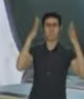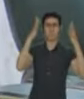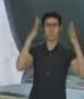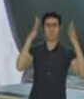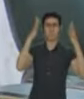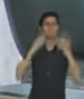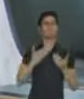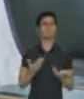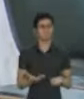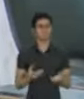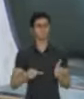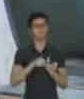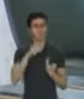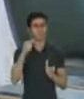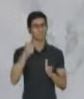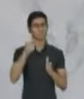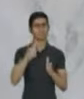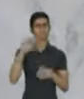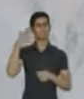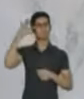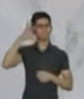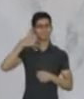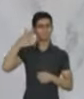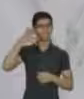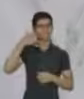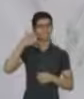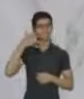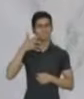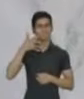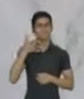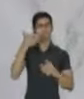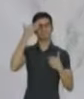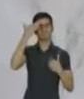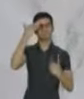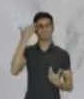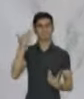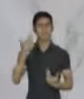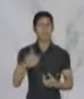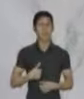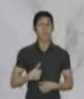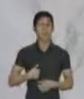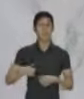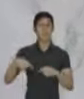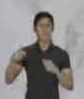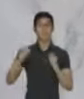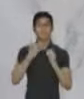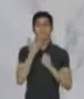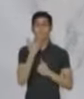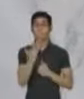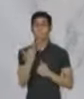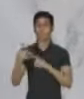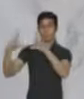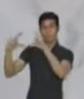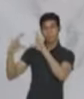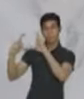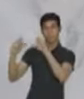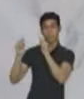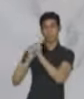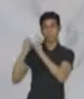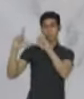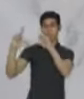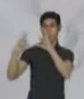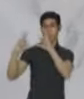menção não é demorei muito tempo para pedir uma foto contigo porque eu fiquei até inclusive meio acanhado porque